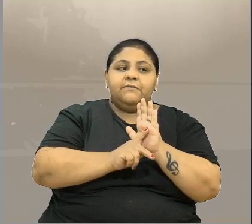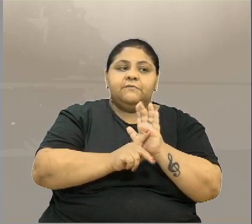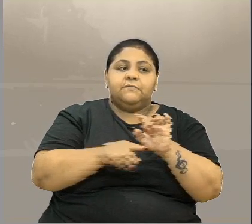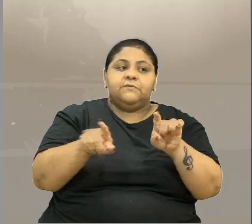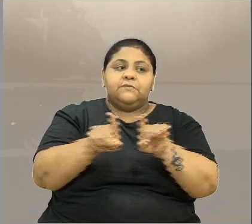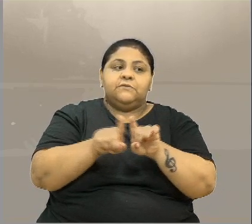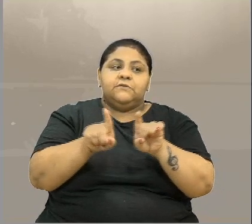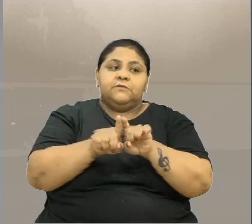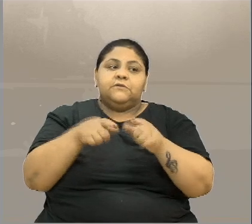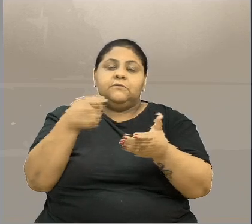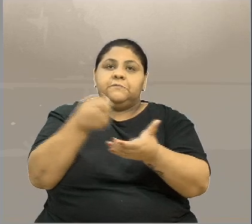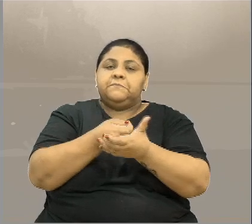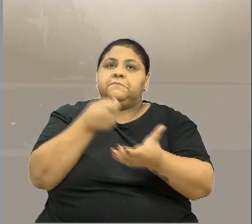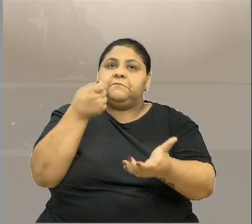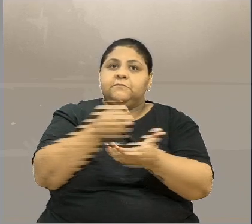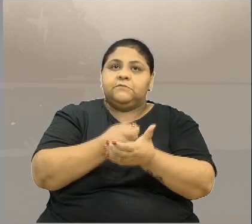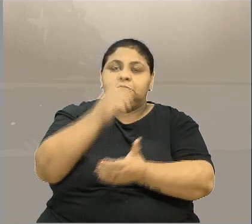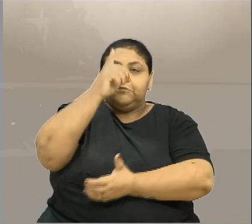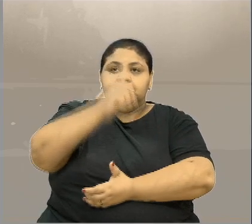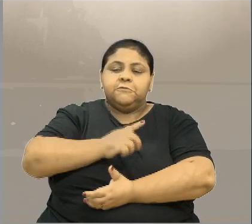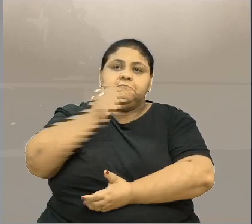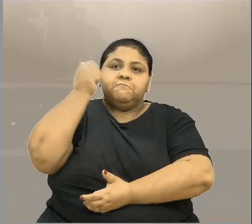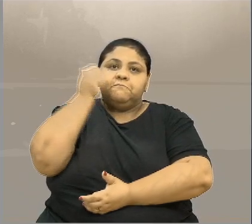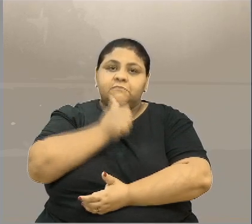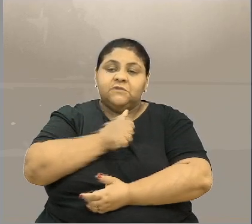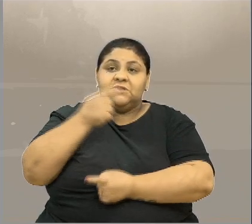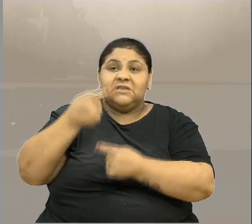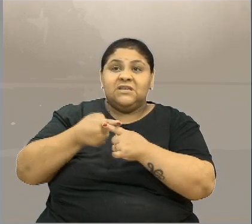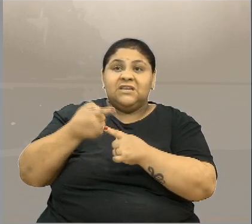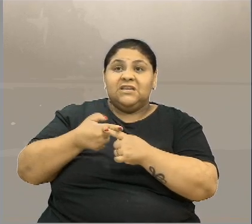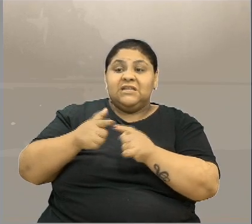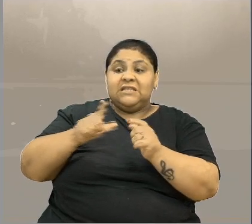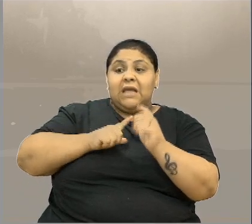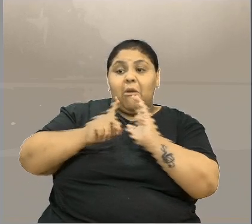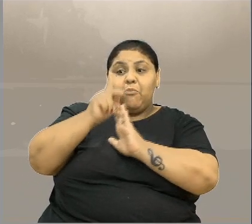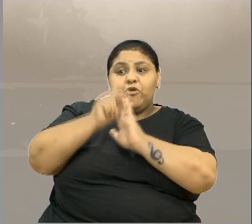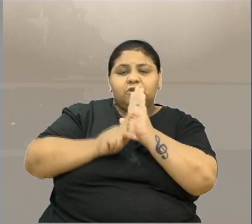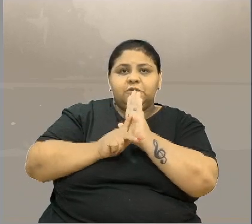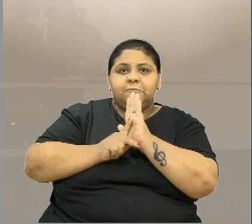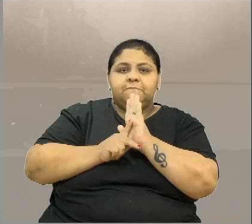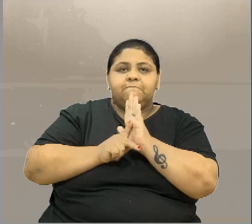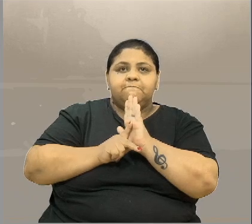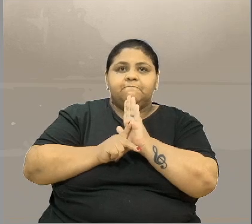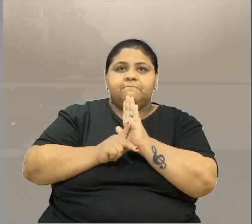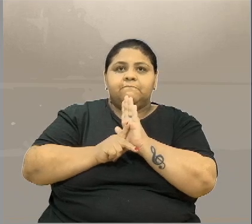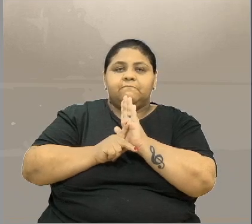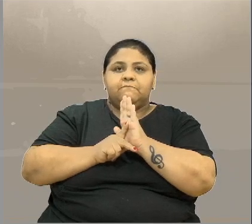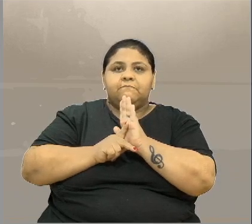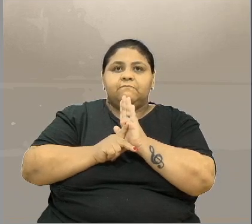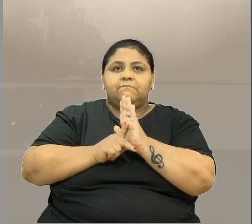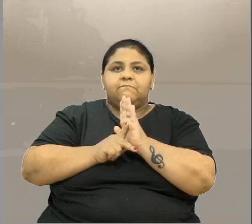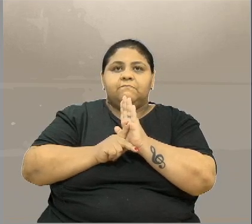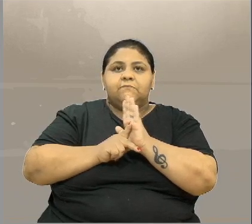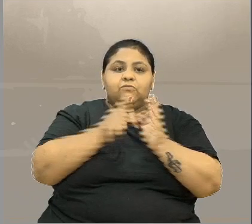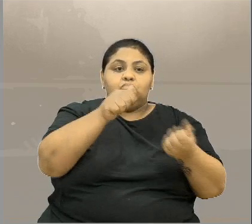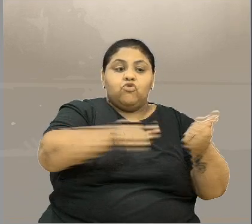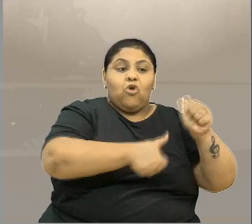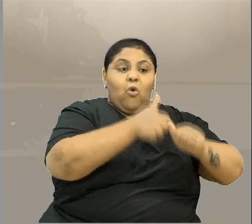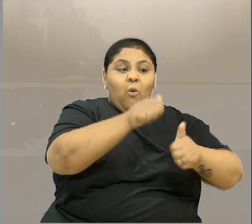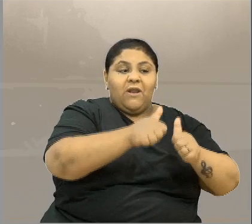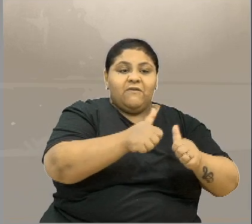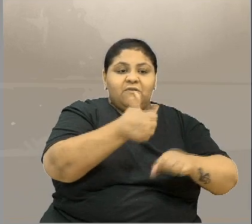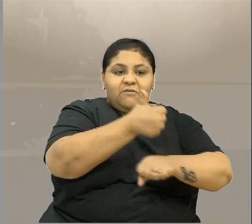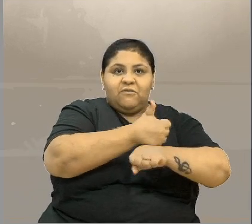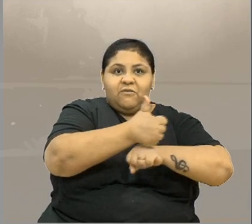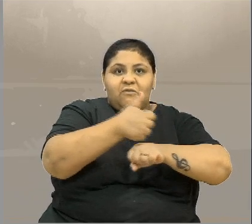nosso Conselho Municipal dos Direitos das Mulheres, para que a gente tenha projetos que venham desde a parte de qualificação profissional,